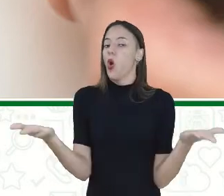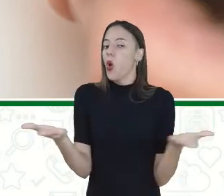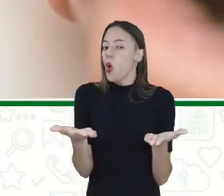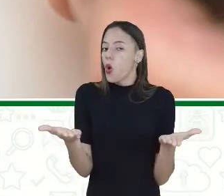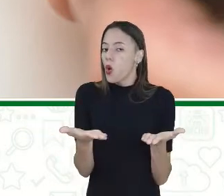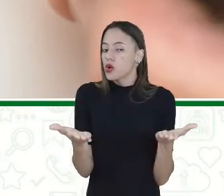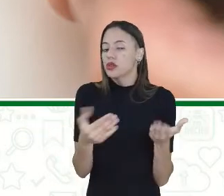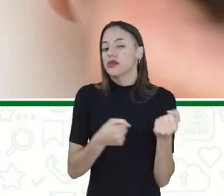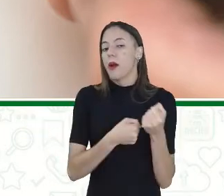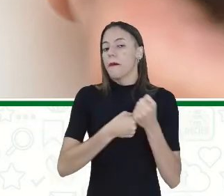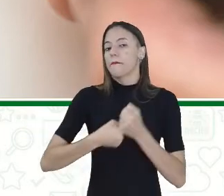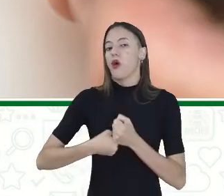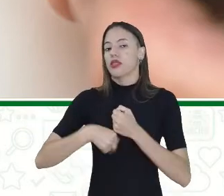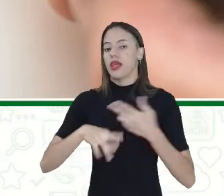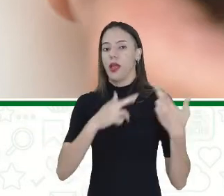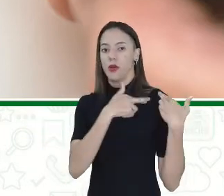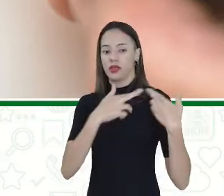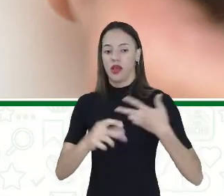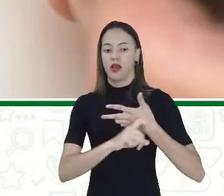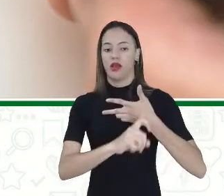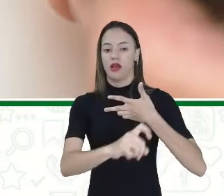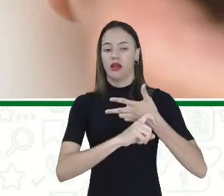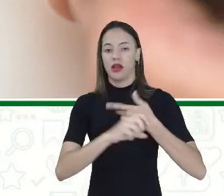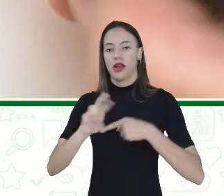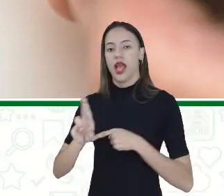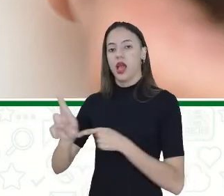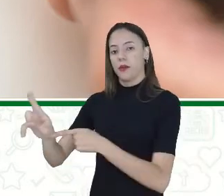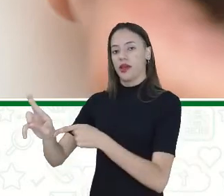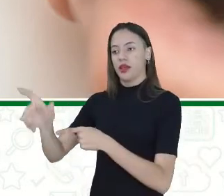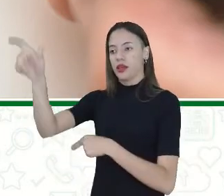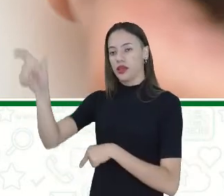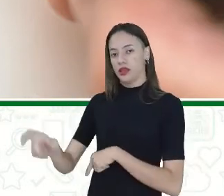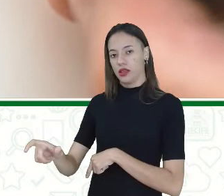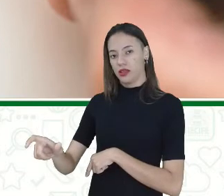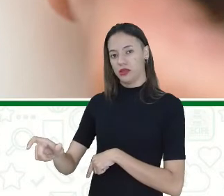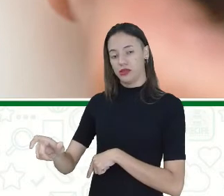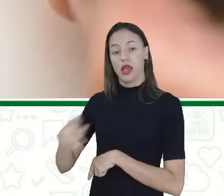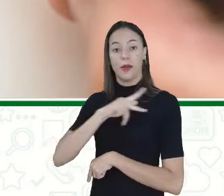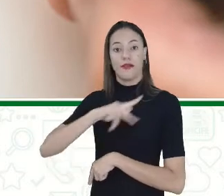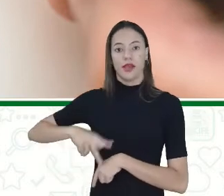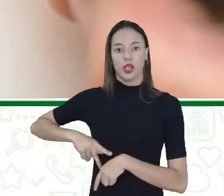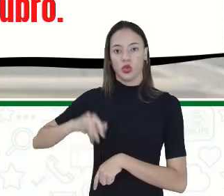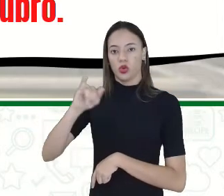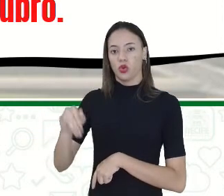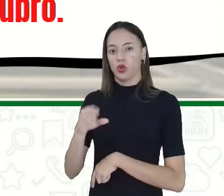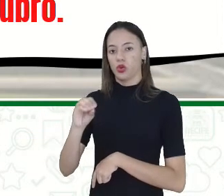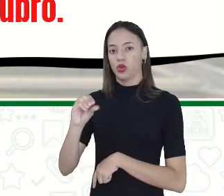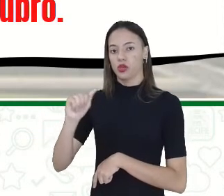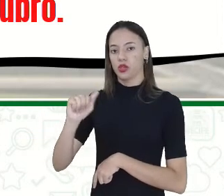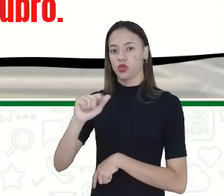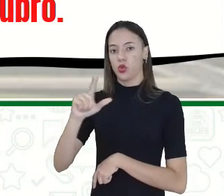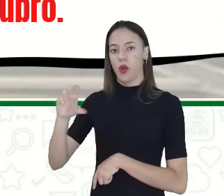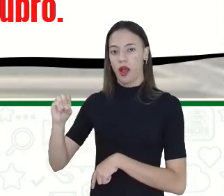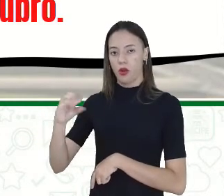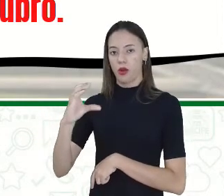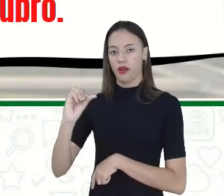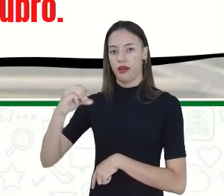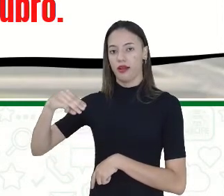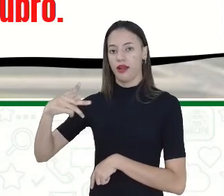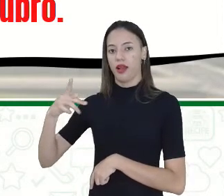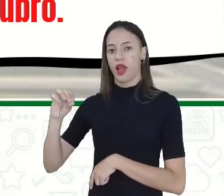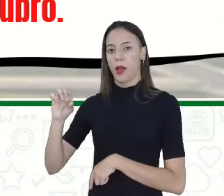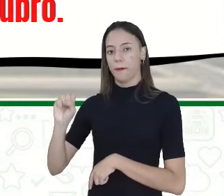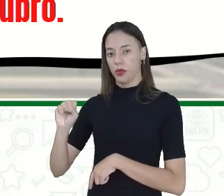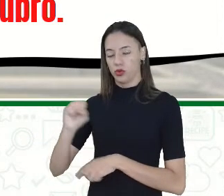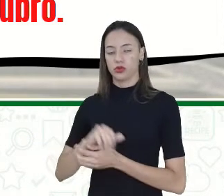o poder executivo é representado pela figura do prefeito João Campos, ok? E o